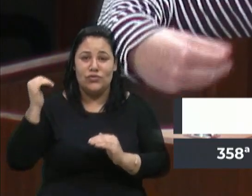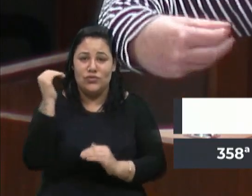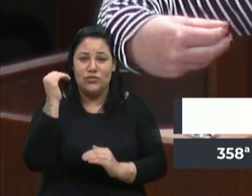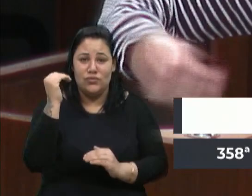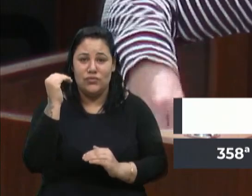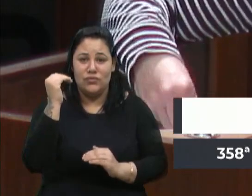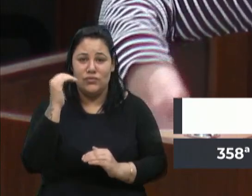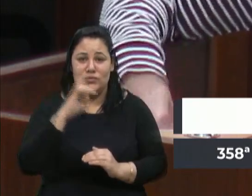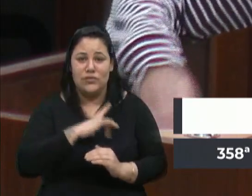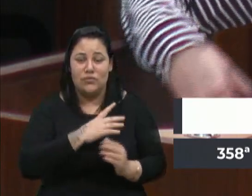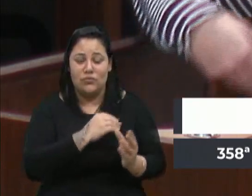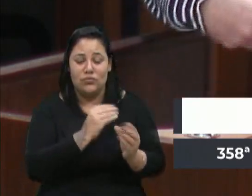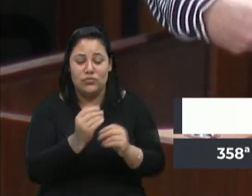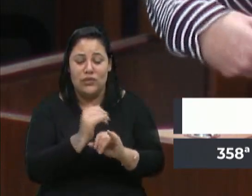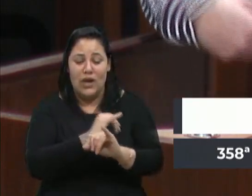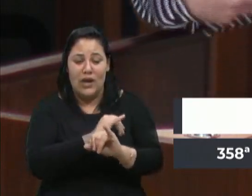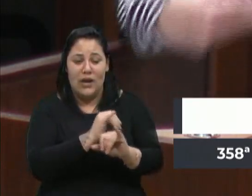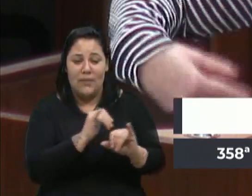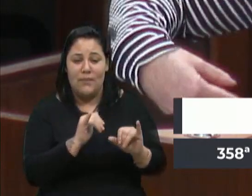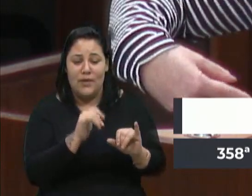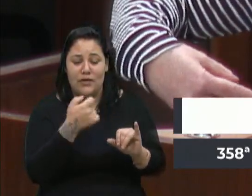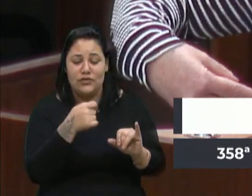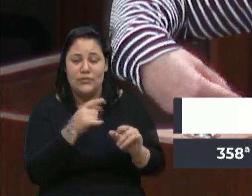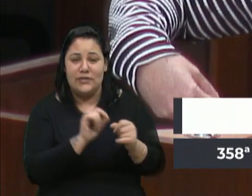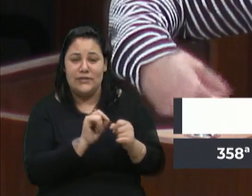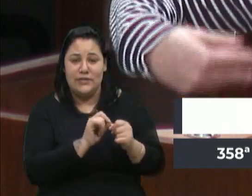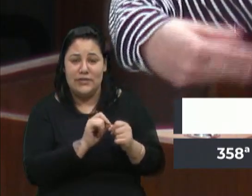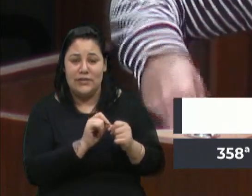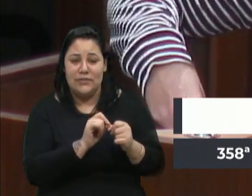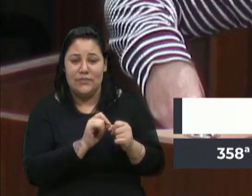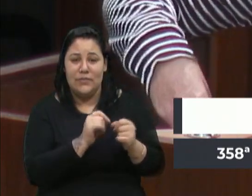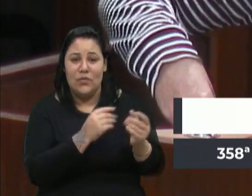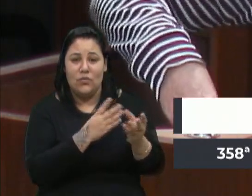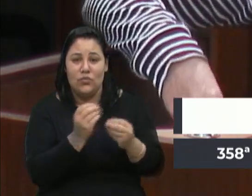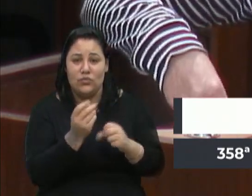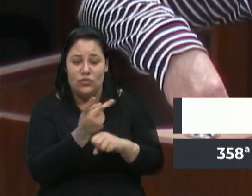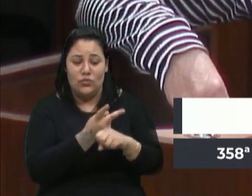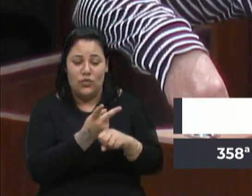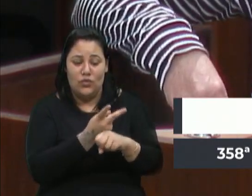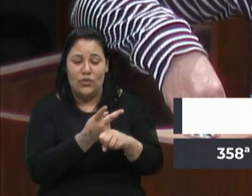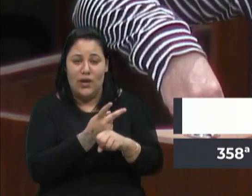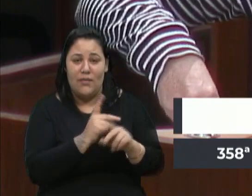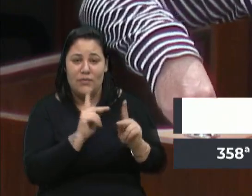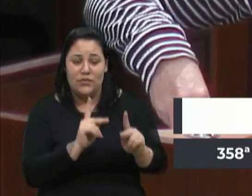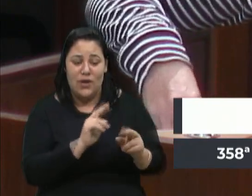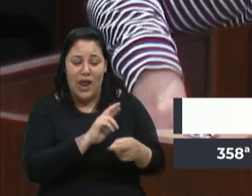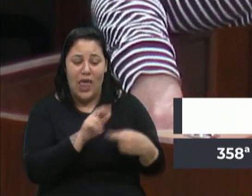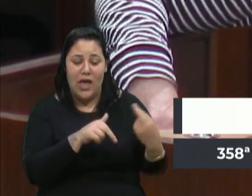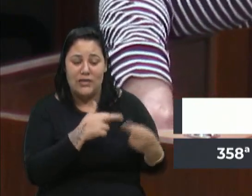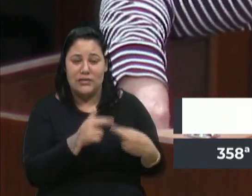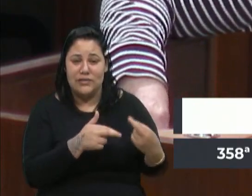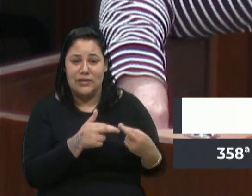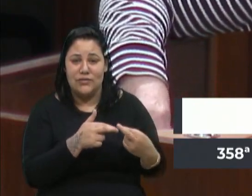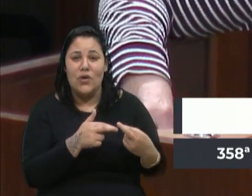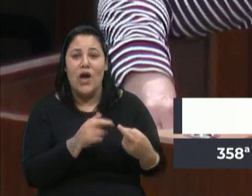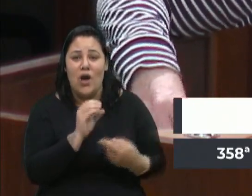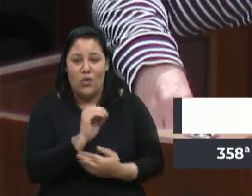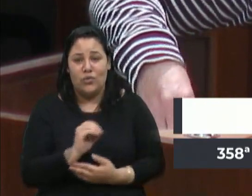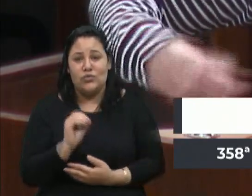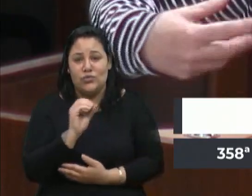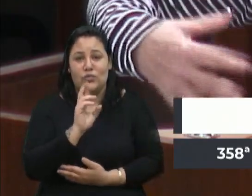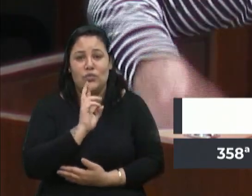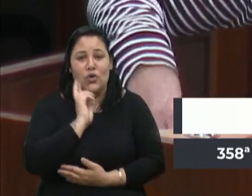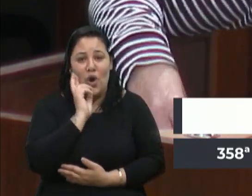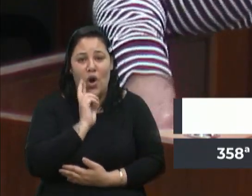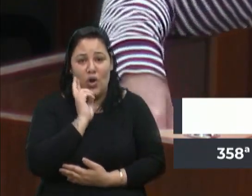mais campanhas, muito mais efetividade em relação ao Outubro Rosa, né?